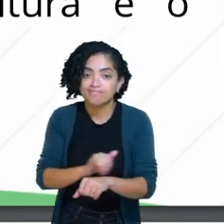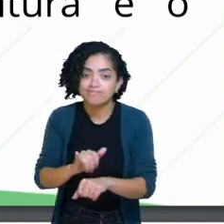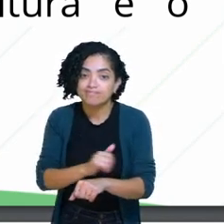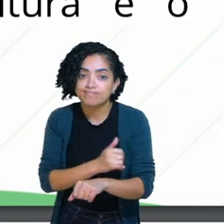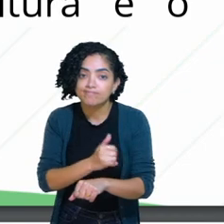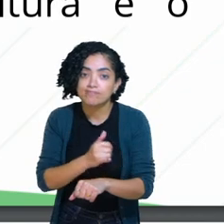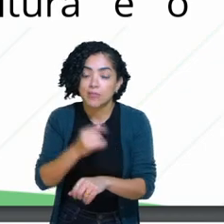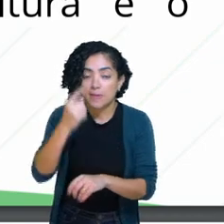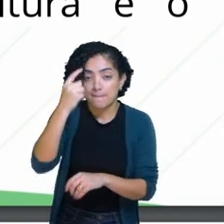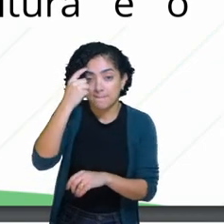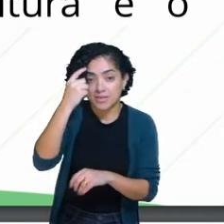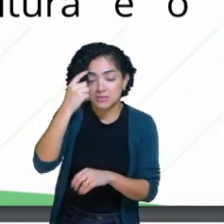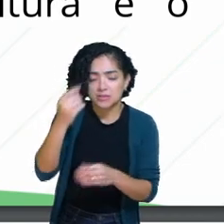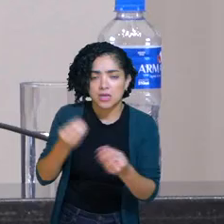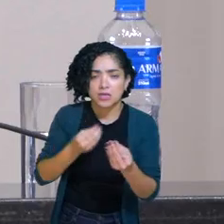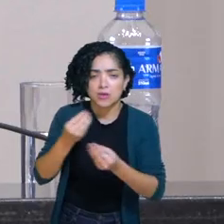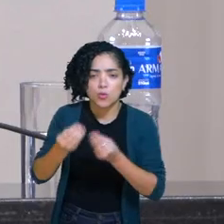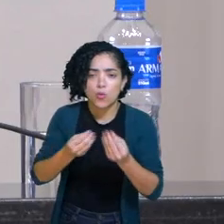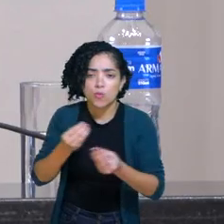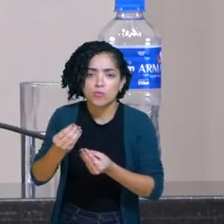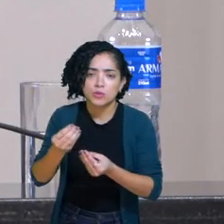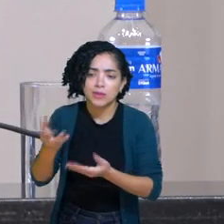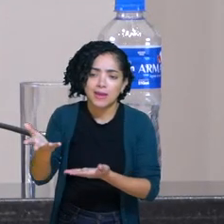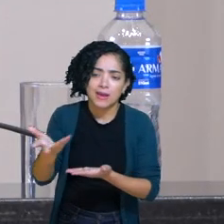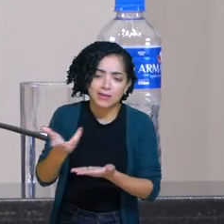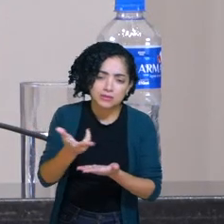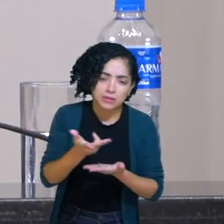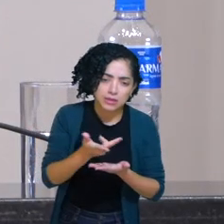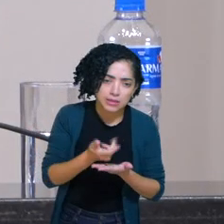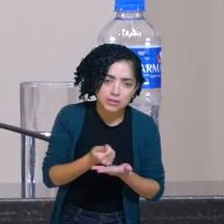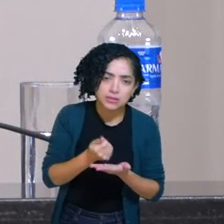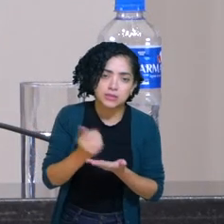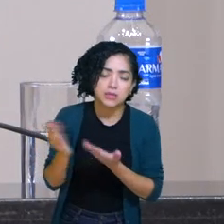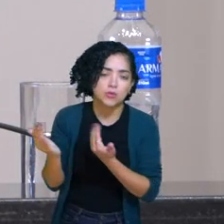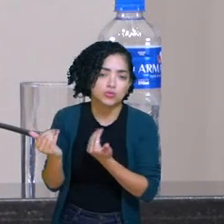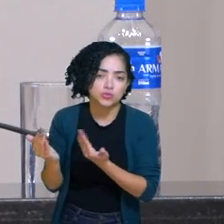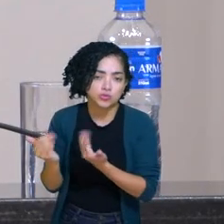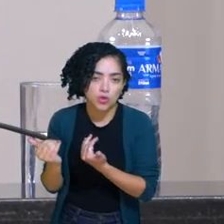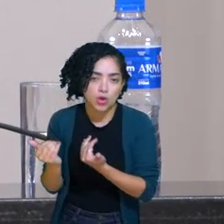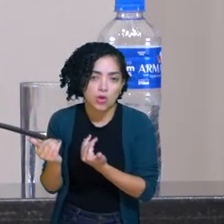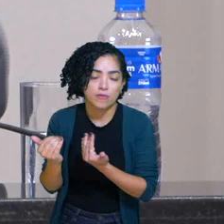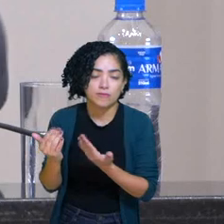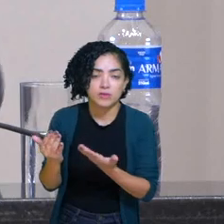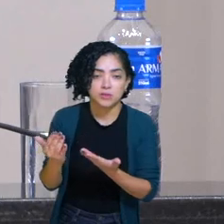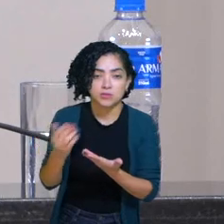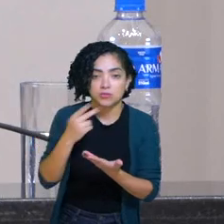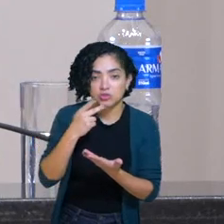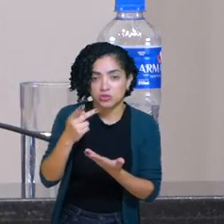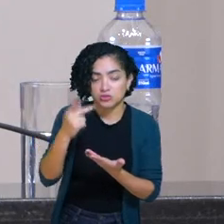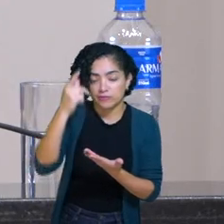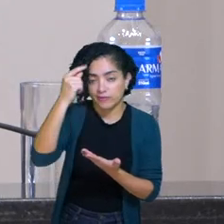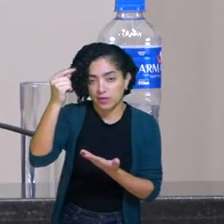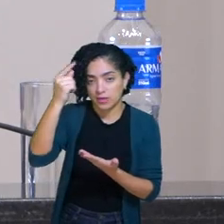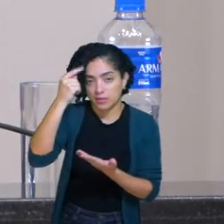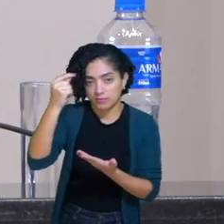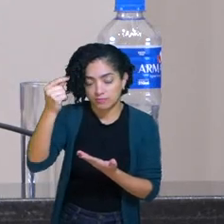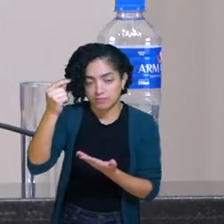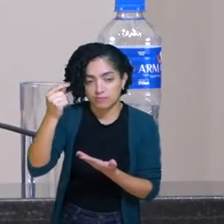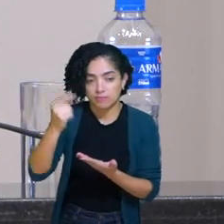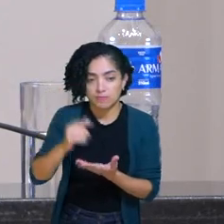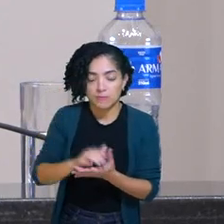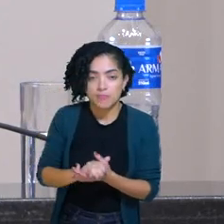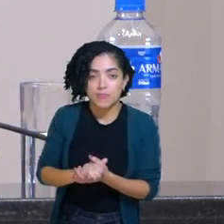pensar formas de atrair a juventude eh quando se fala né as Universidades aqui representadas